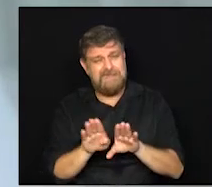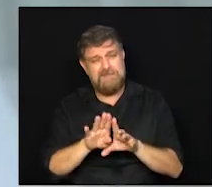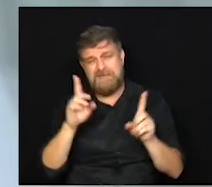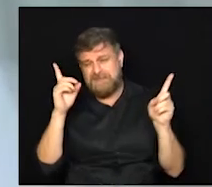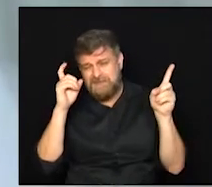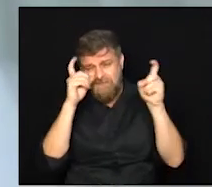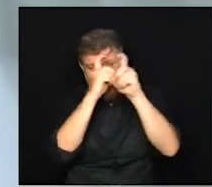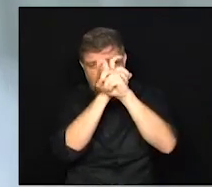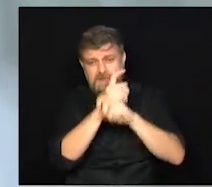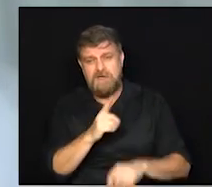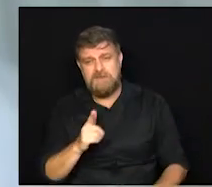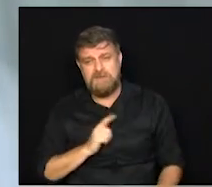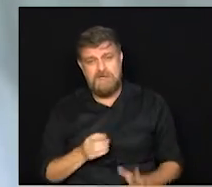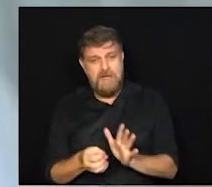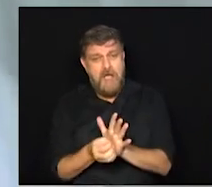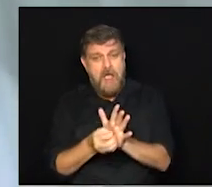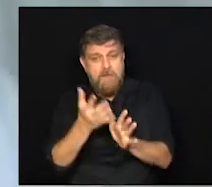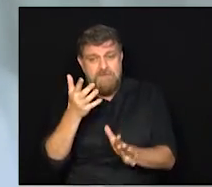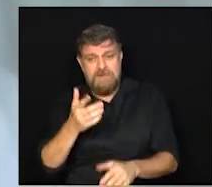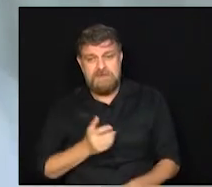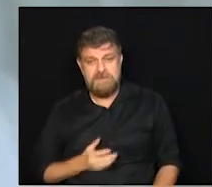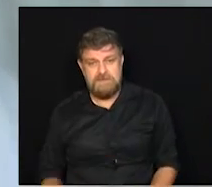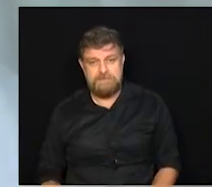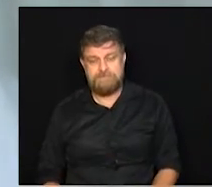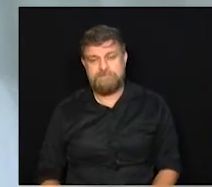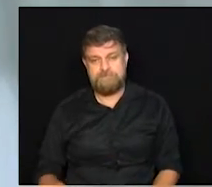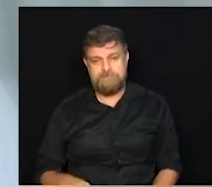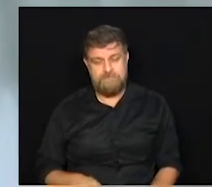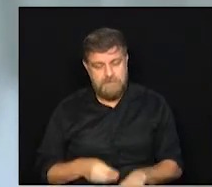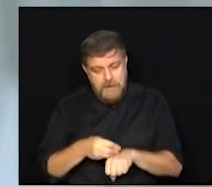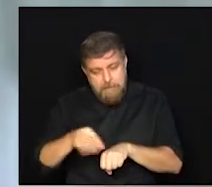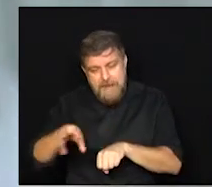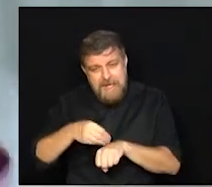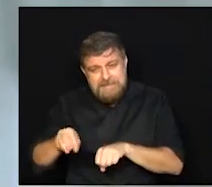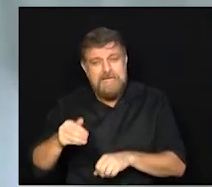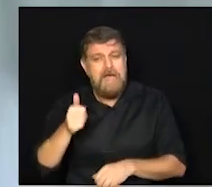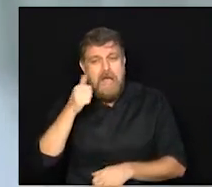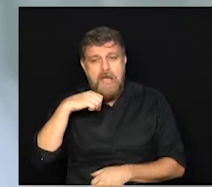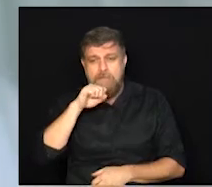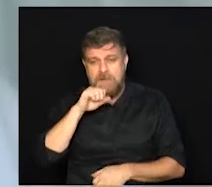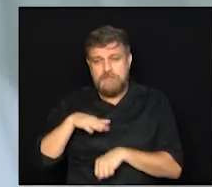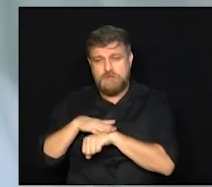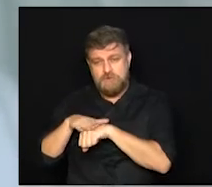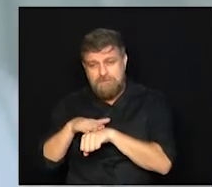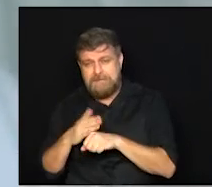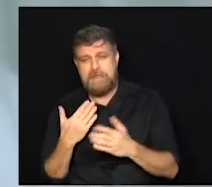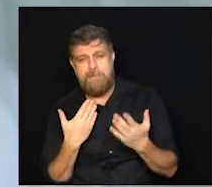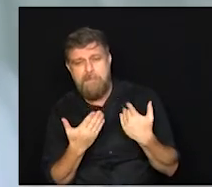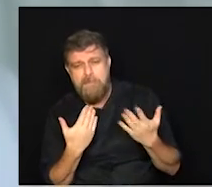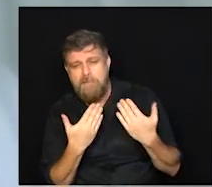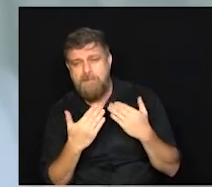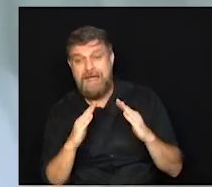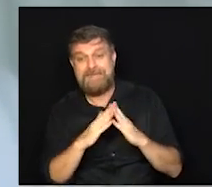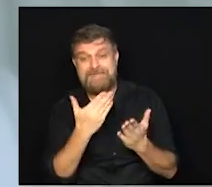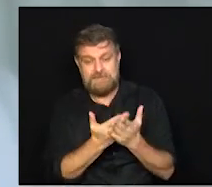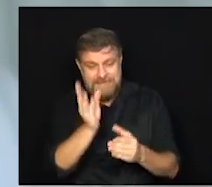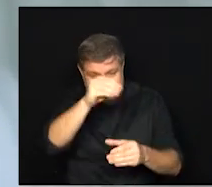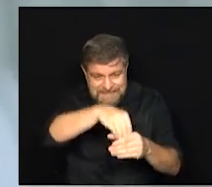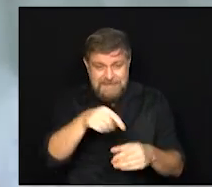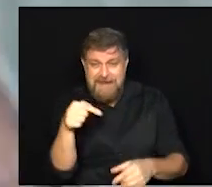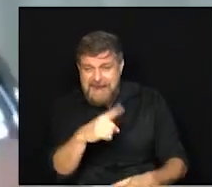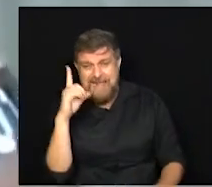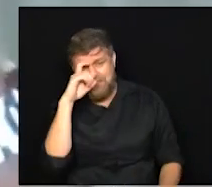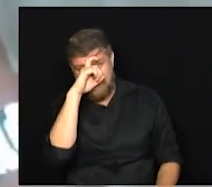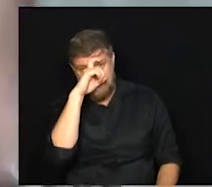dificuldade, né, às vezes, de passar algumas demandas, ou mães que a gente conversa dentro da escola que tinha essa